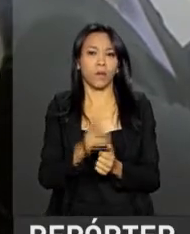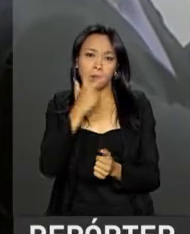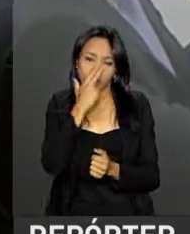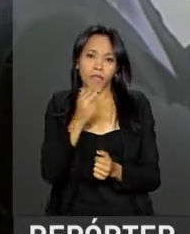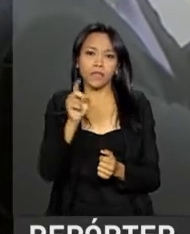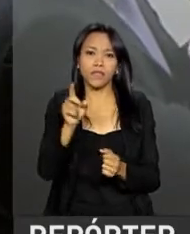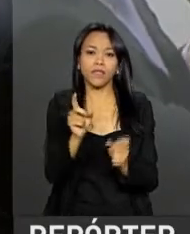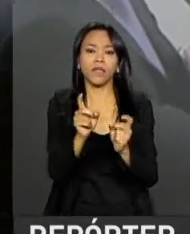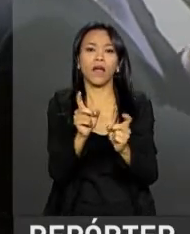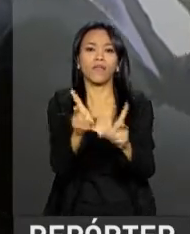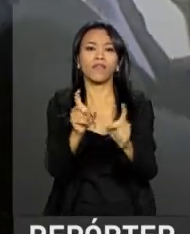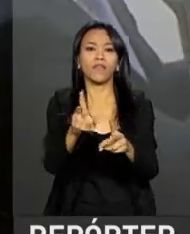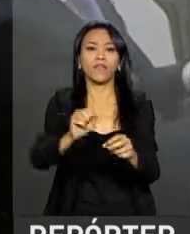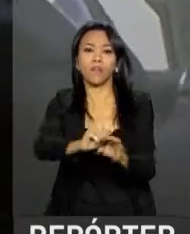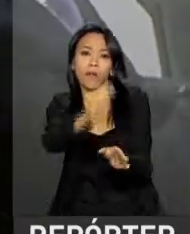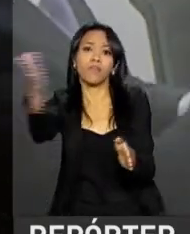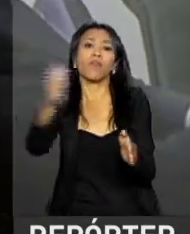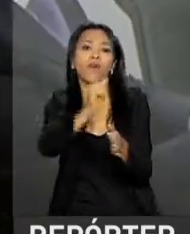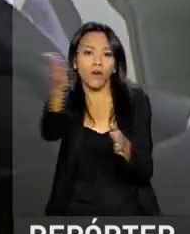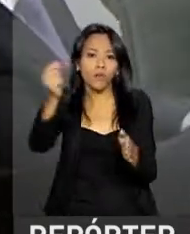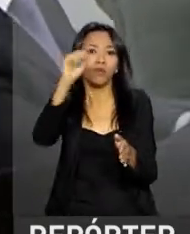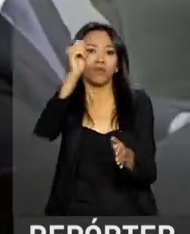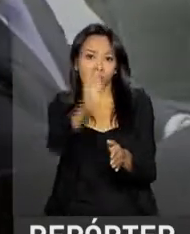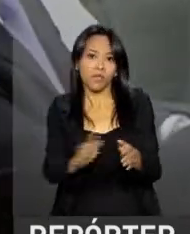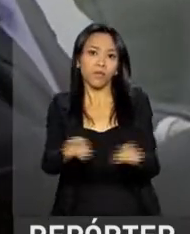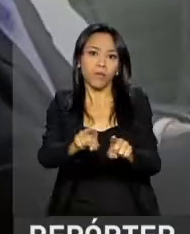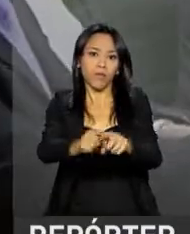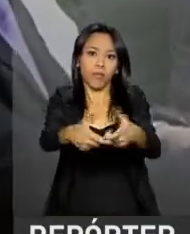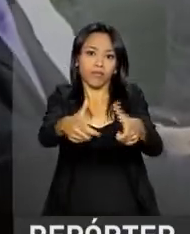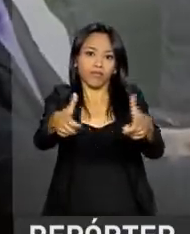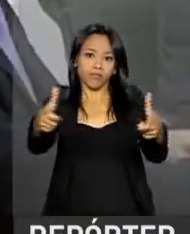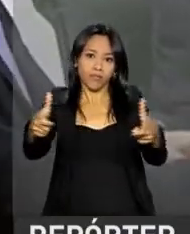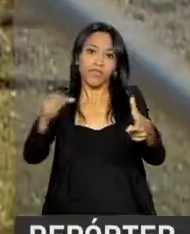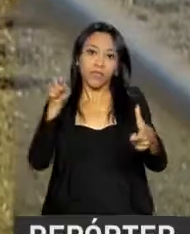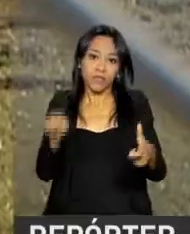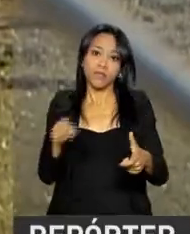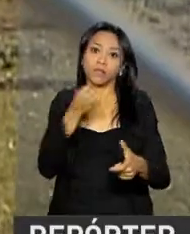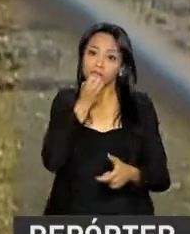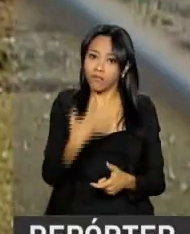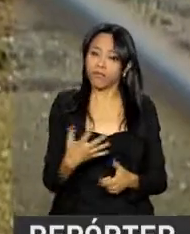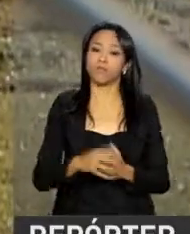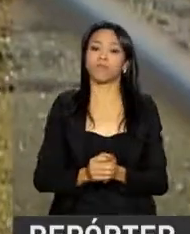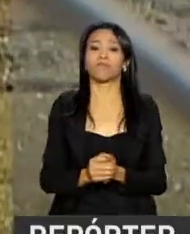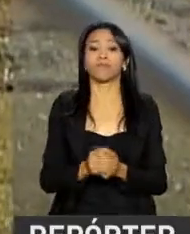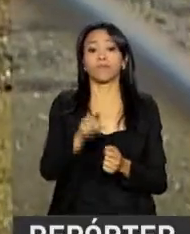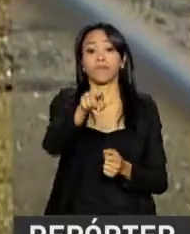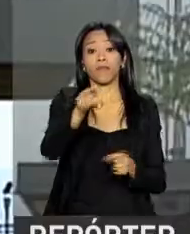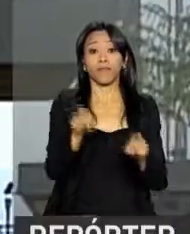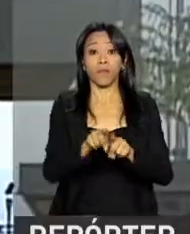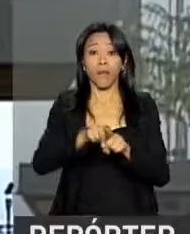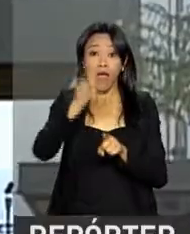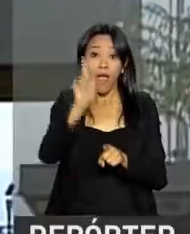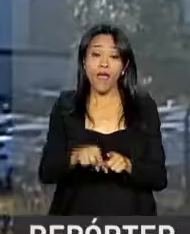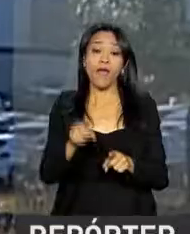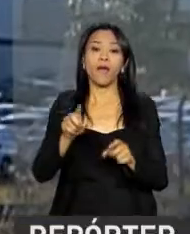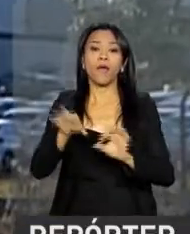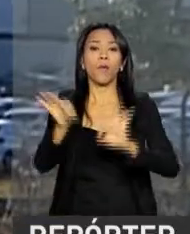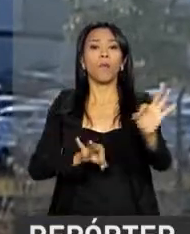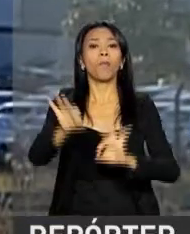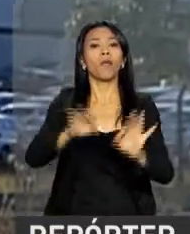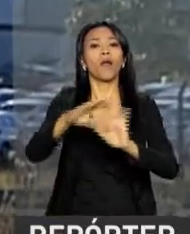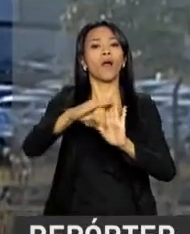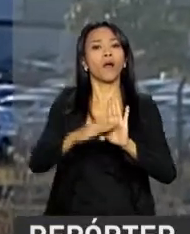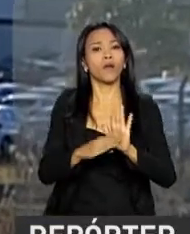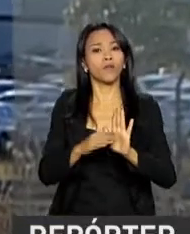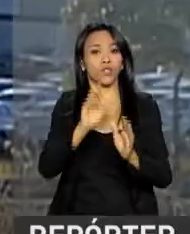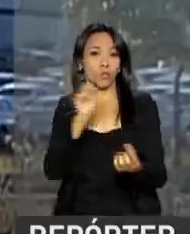também estão crescendo, mas acho que é muito oportuno o investimento, né? O investimento faz parte do plano geral da empresa de aplicar